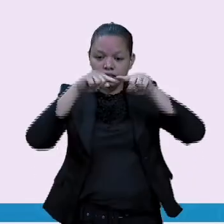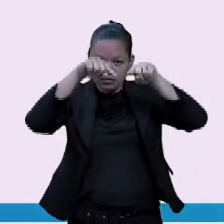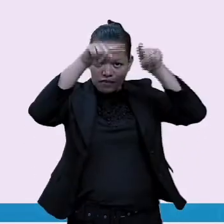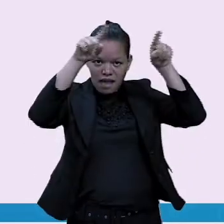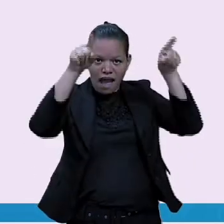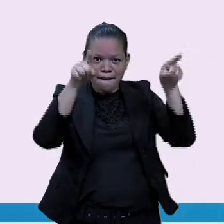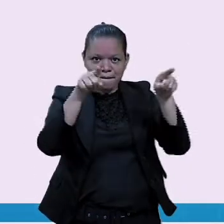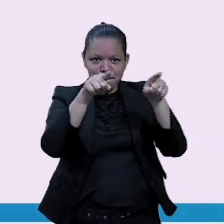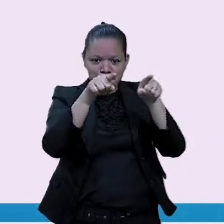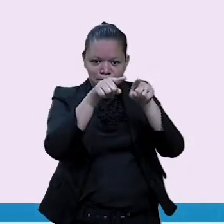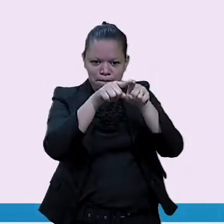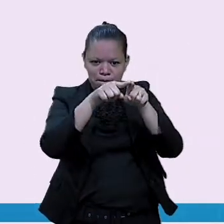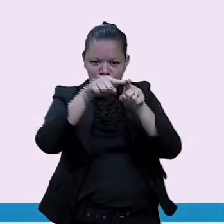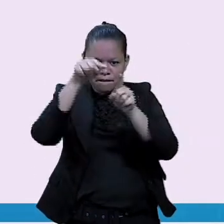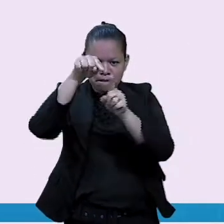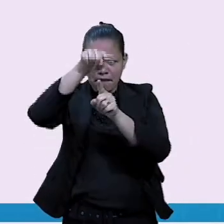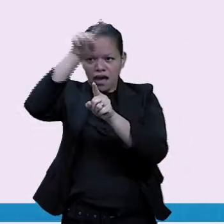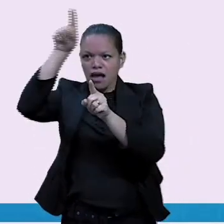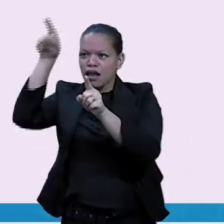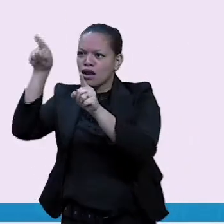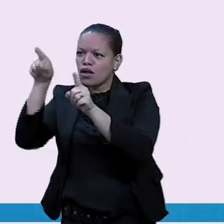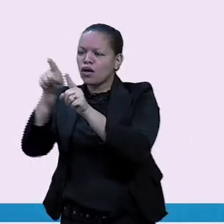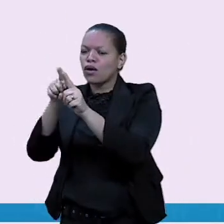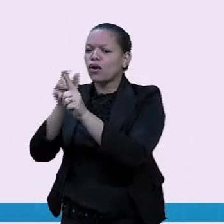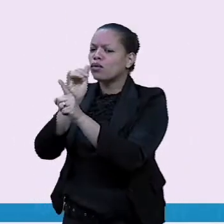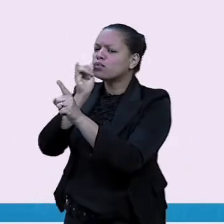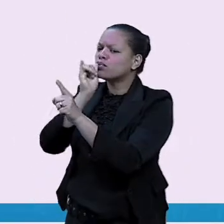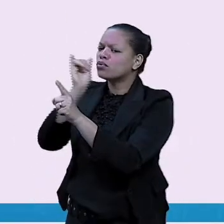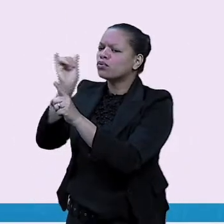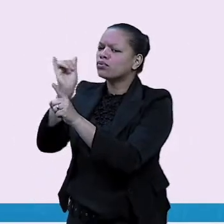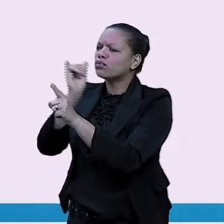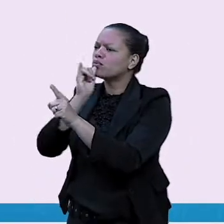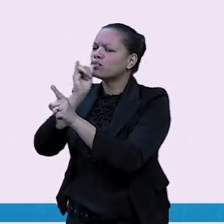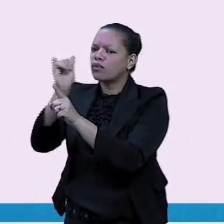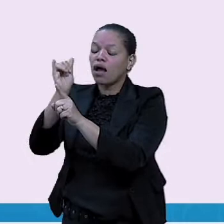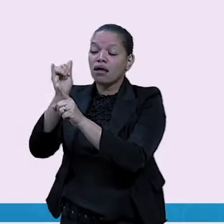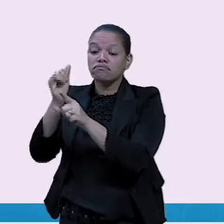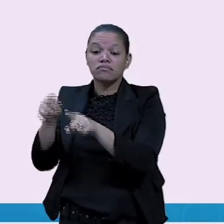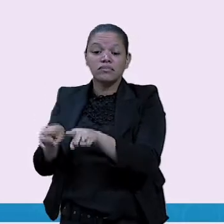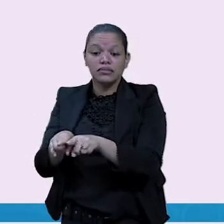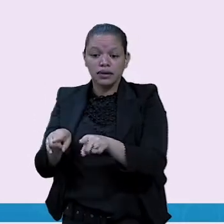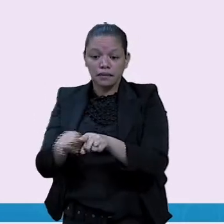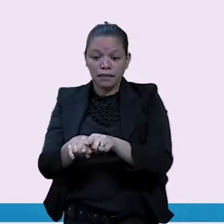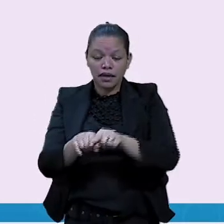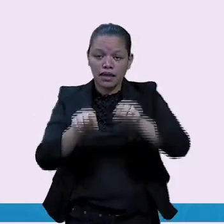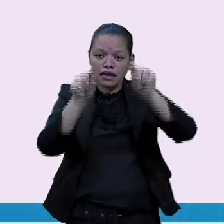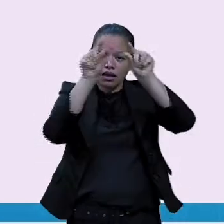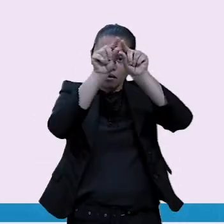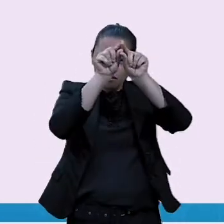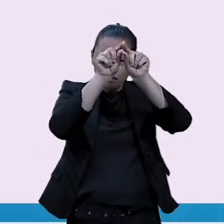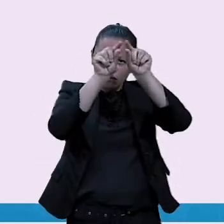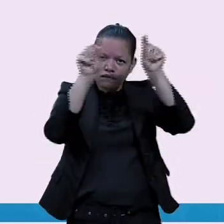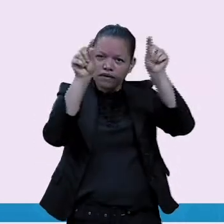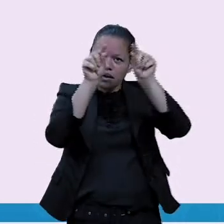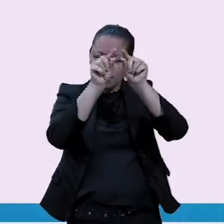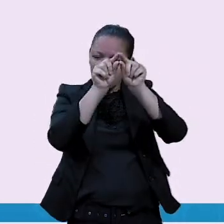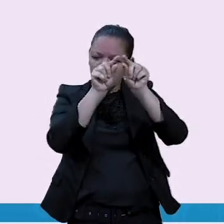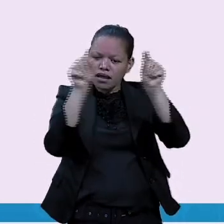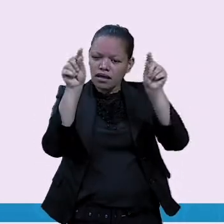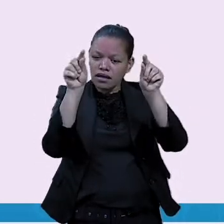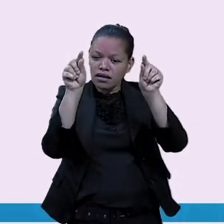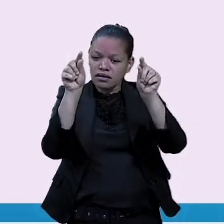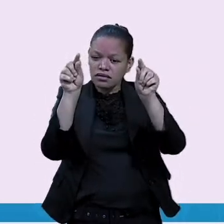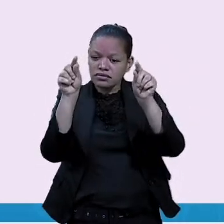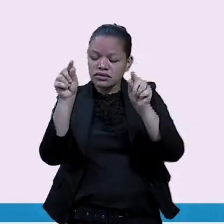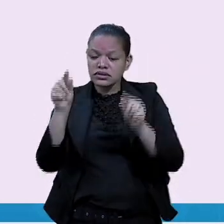Balões. Os balões das falas, né? Ele é composto por frases curtas, personagens, que, né?